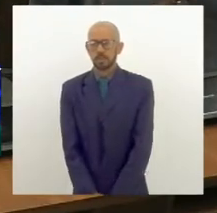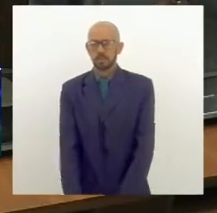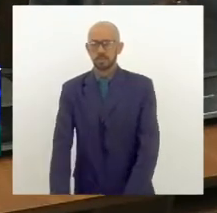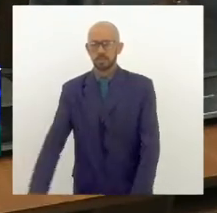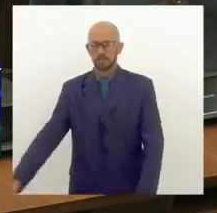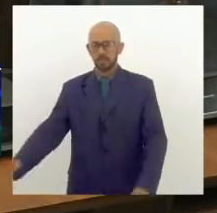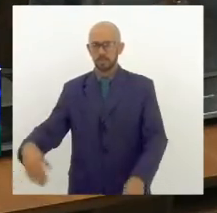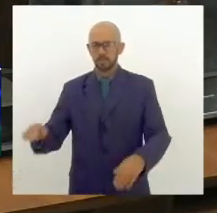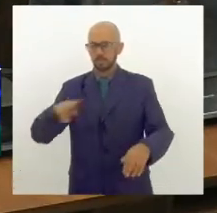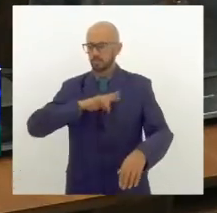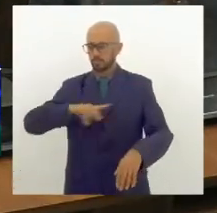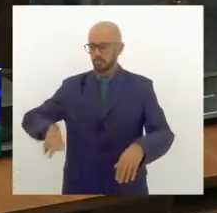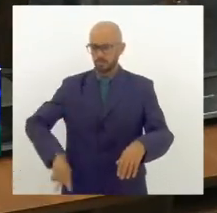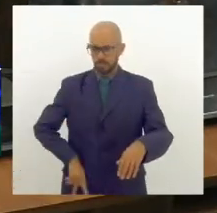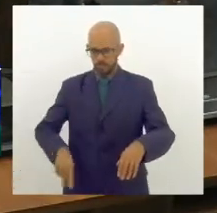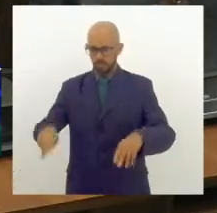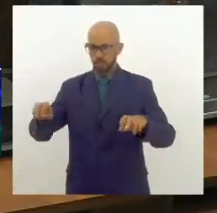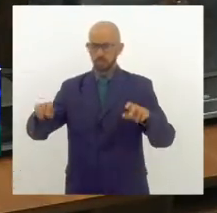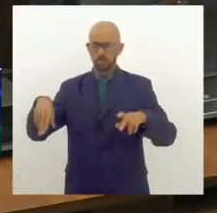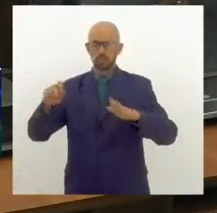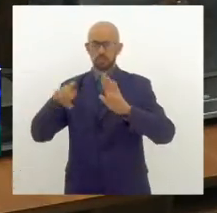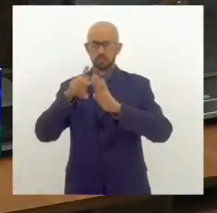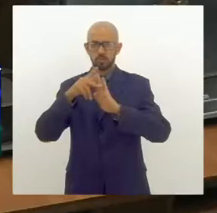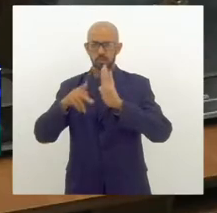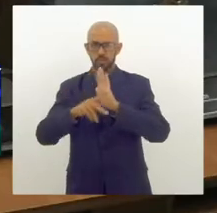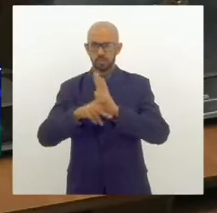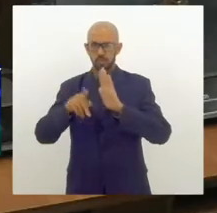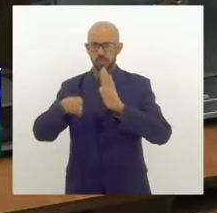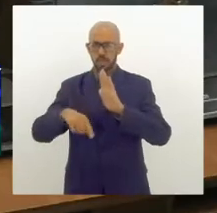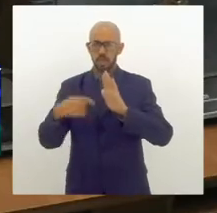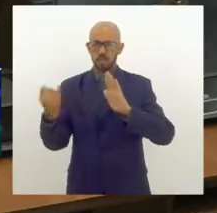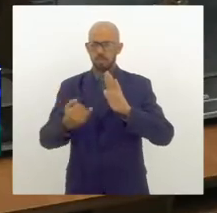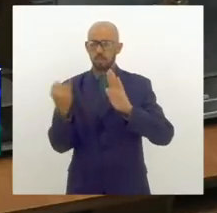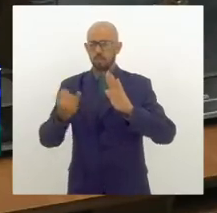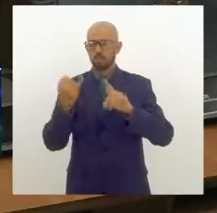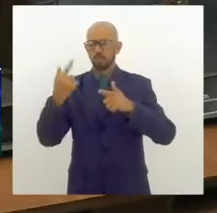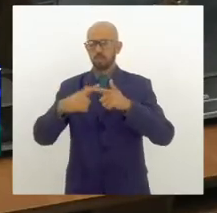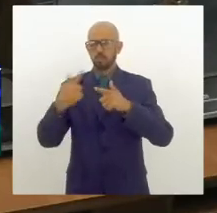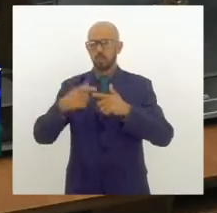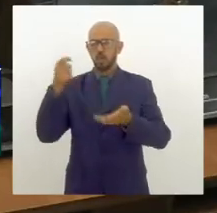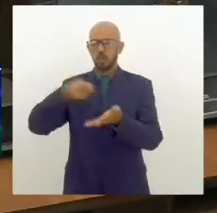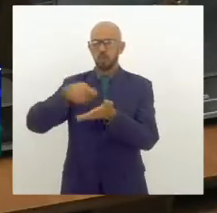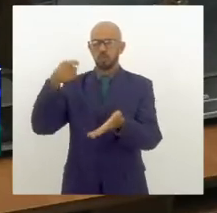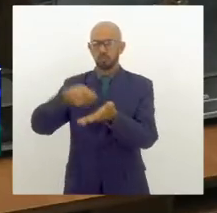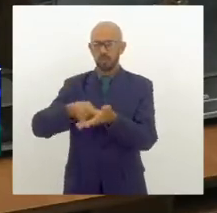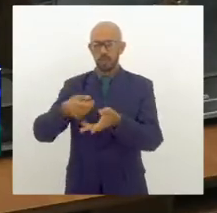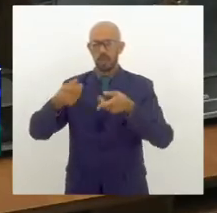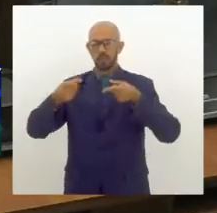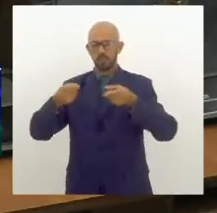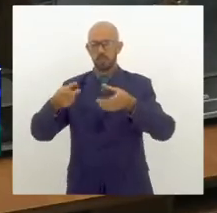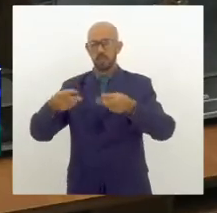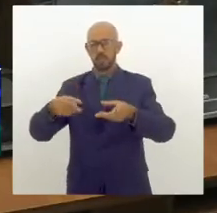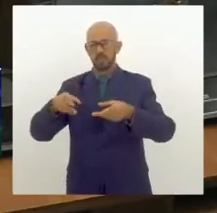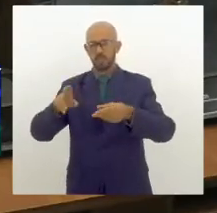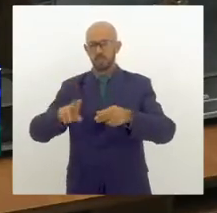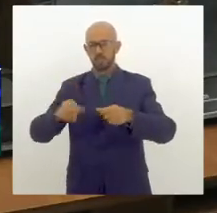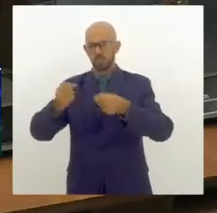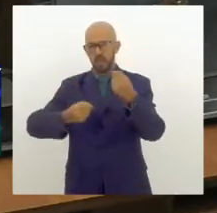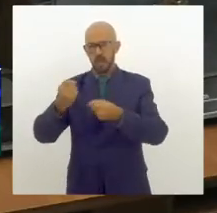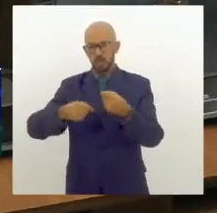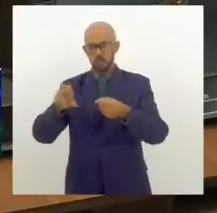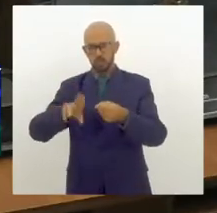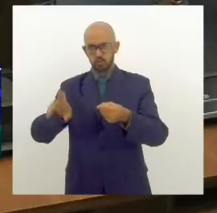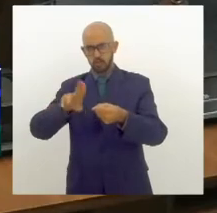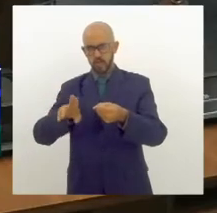Presidente, o projeto é meritório, pois obriga a empresa de venda de veículos usados a apresentar